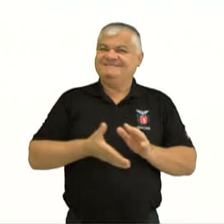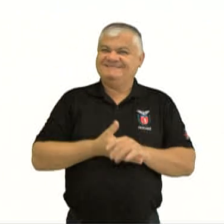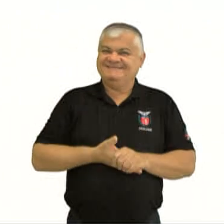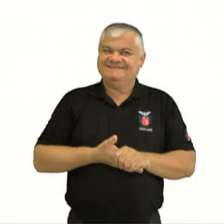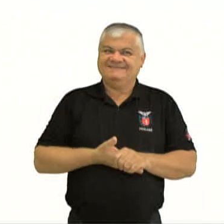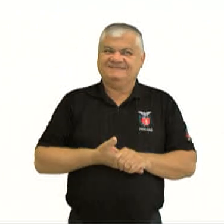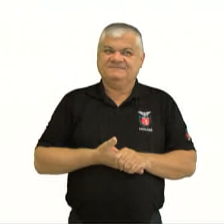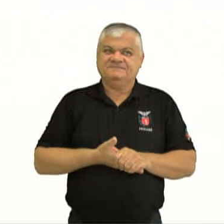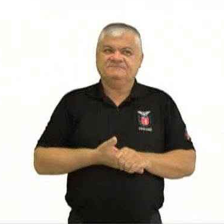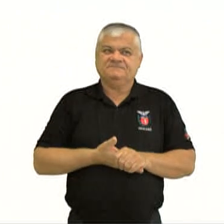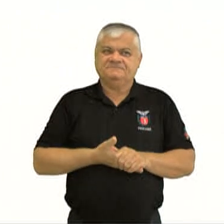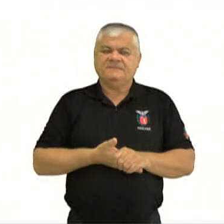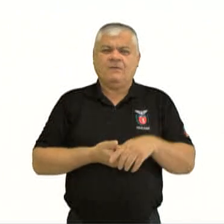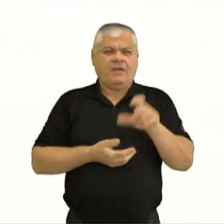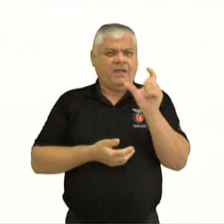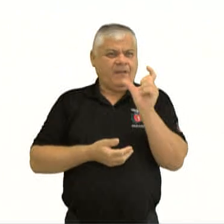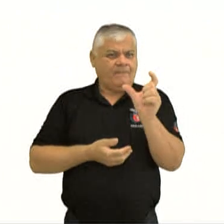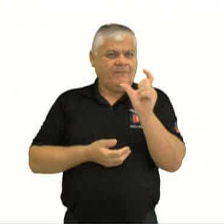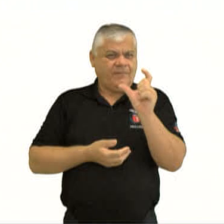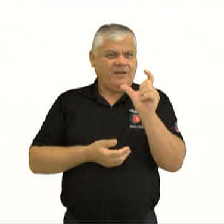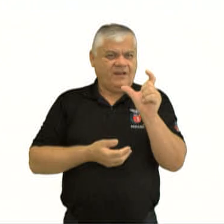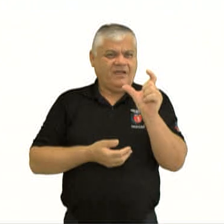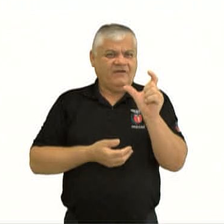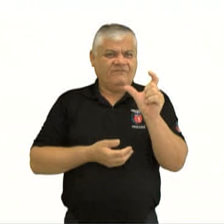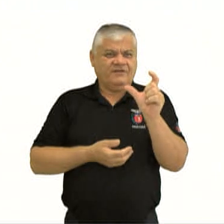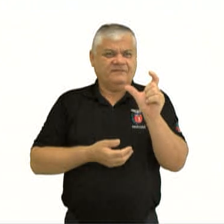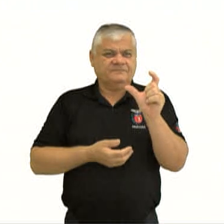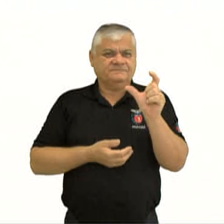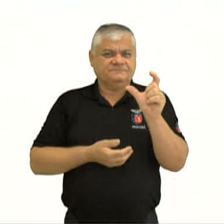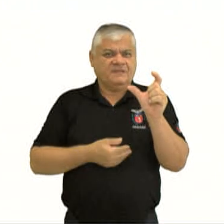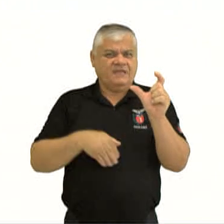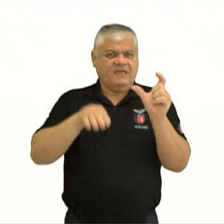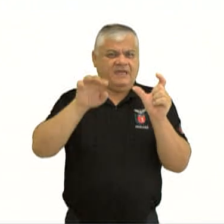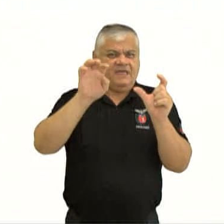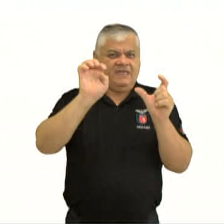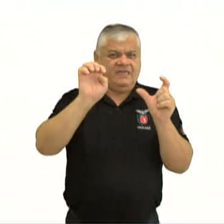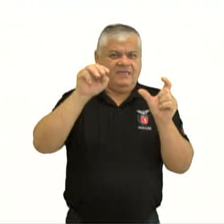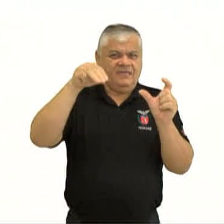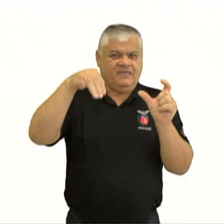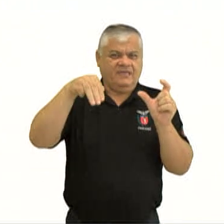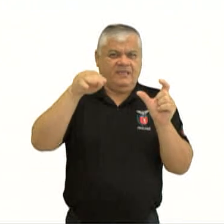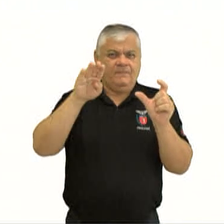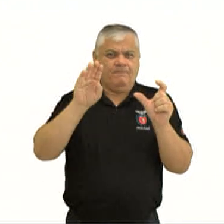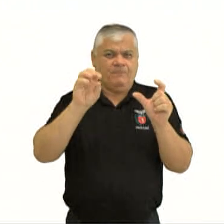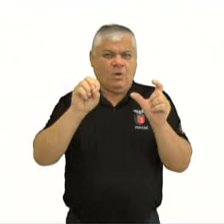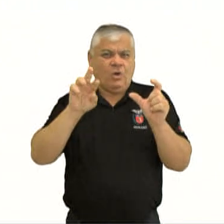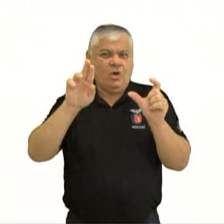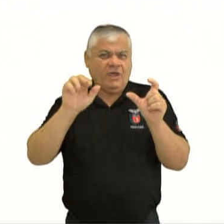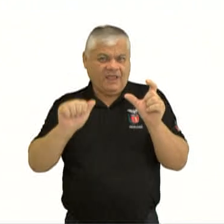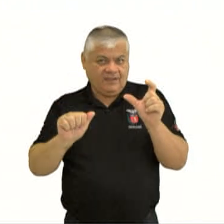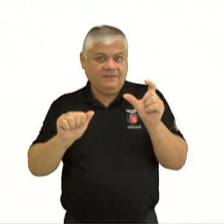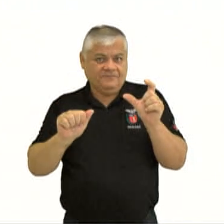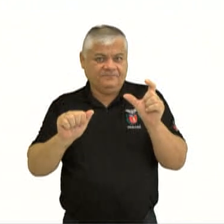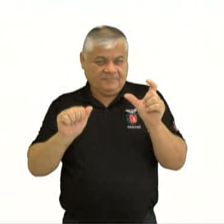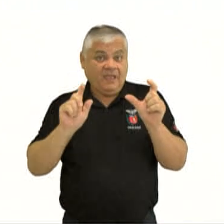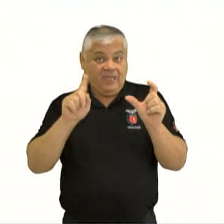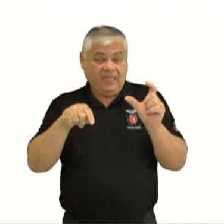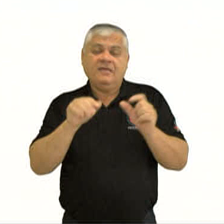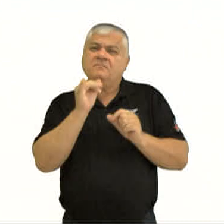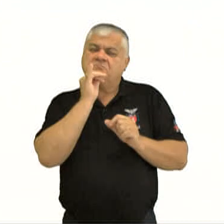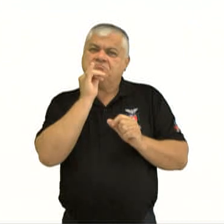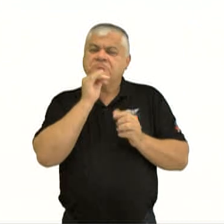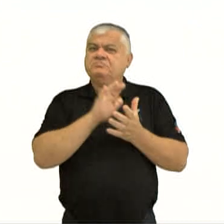Ora, a palavra destacada, qual é a palavra? Embora. É uma conjunção